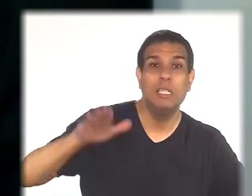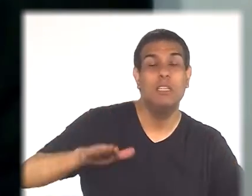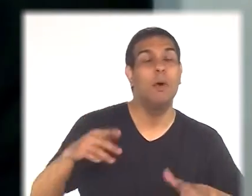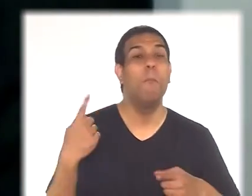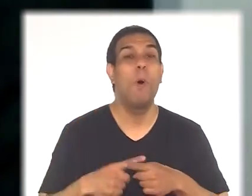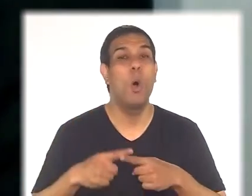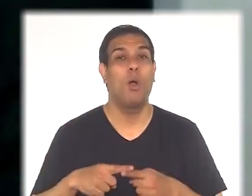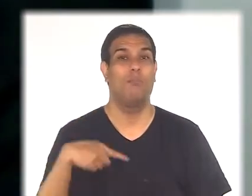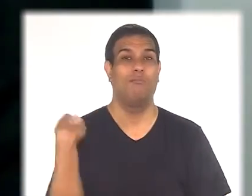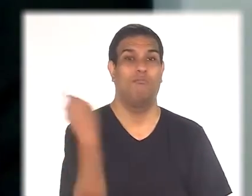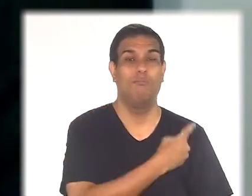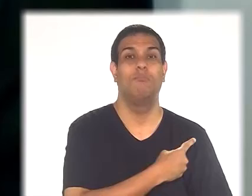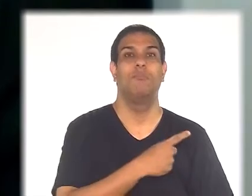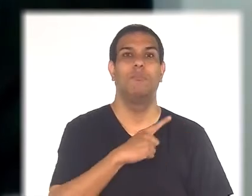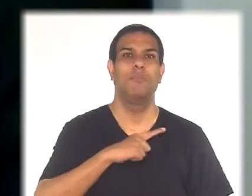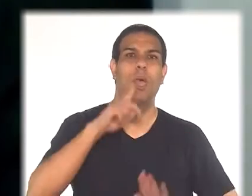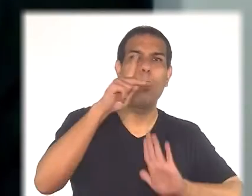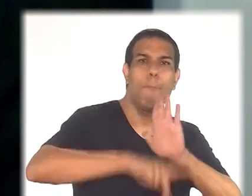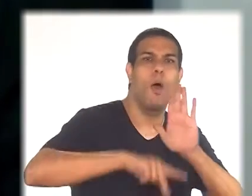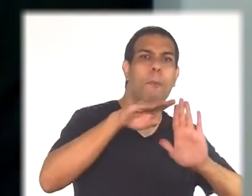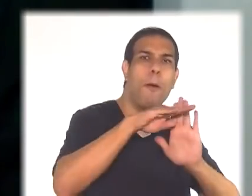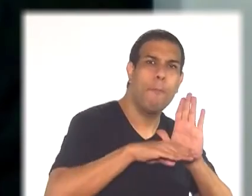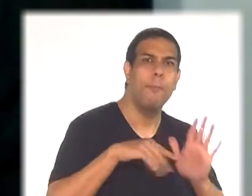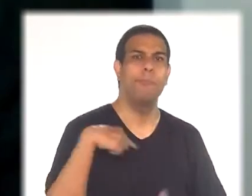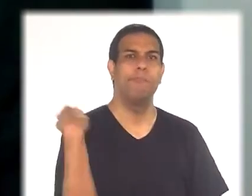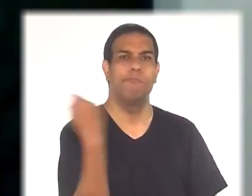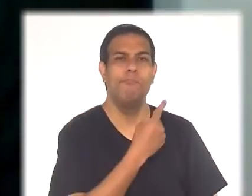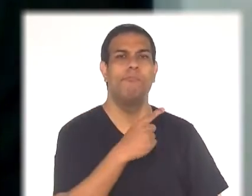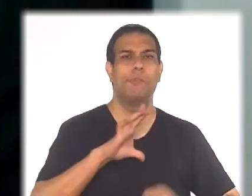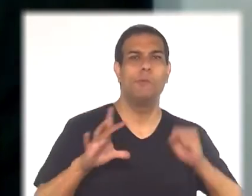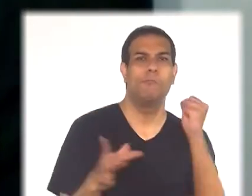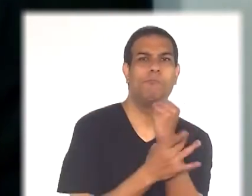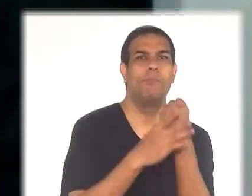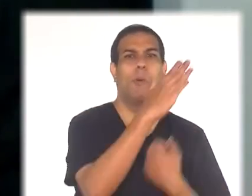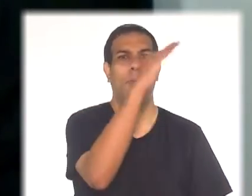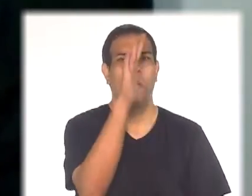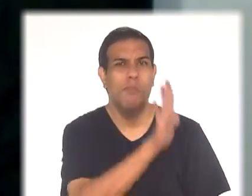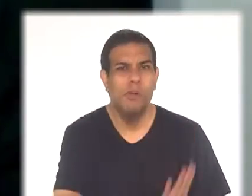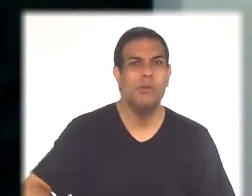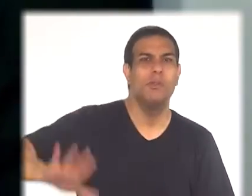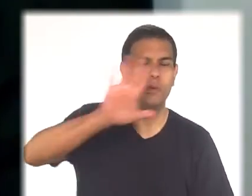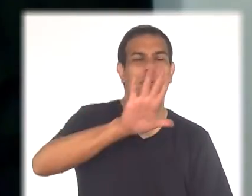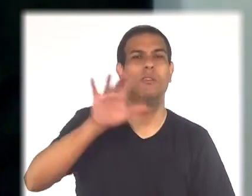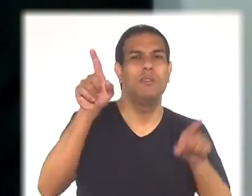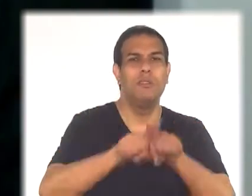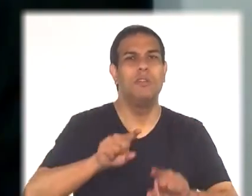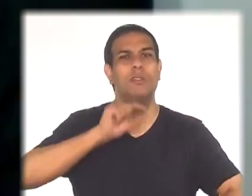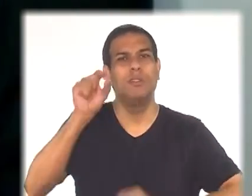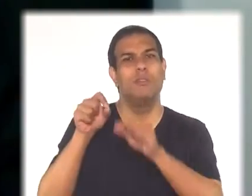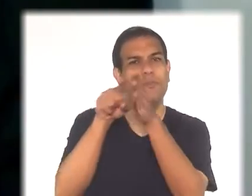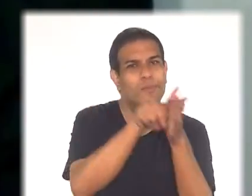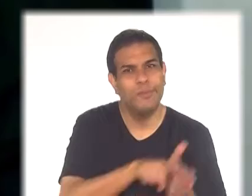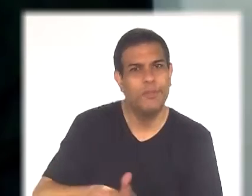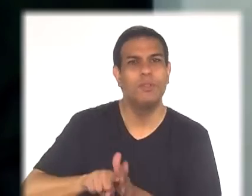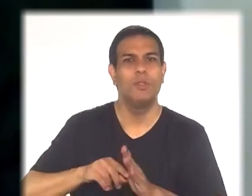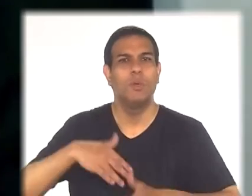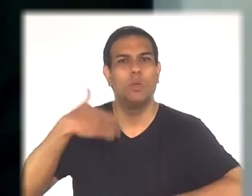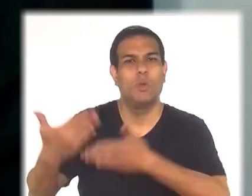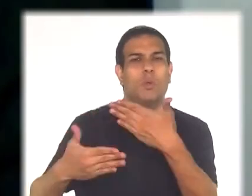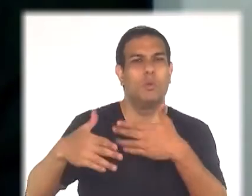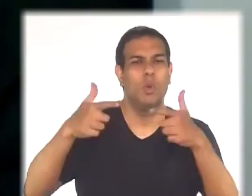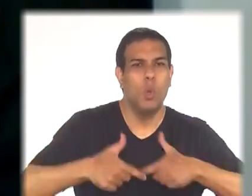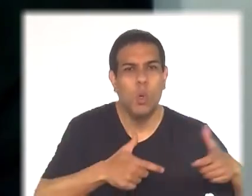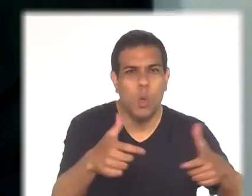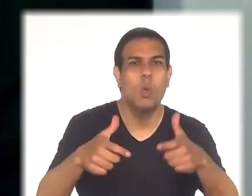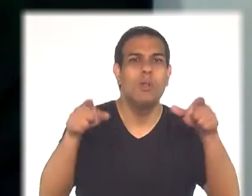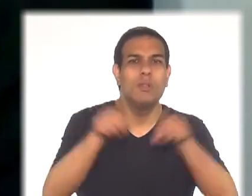conseguimos dar essa resposta porque, né, nós temos uma política, né, que é uma política do Brasil, mas é uma política também da Fiocruz, de